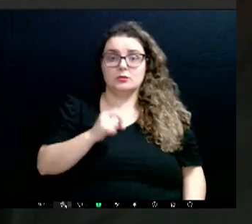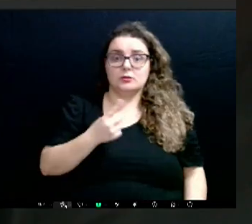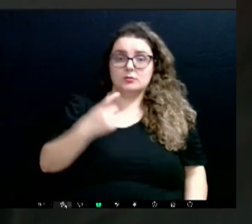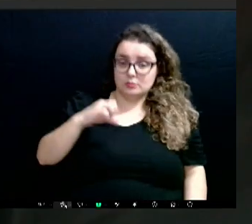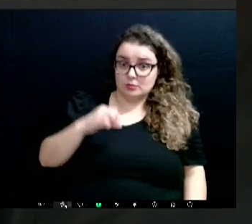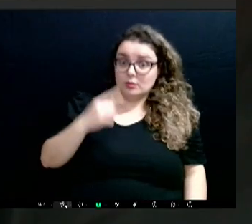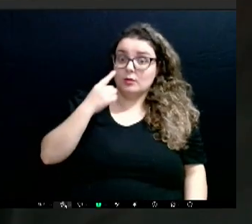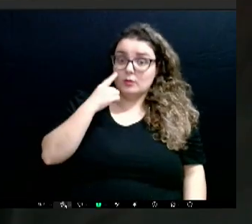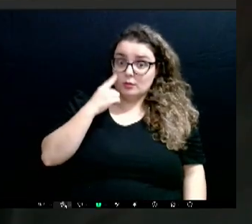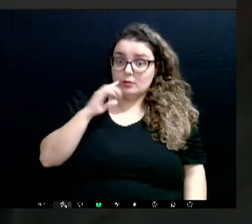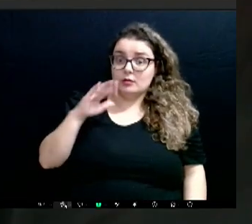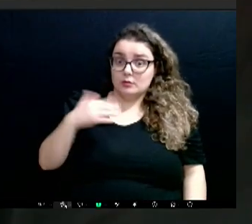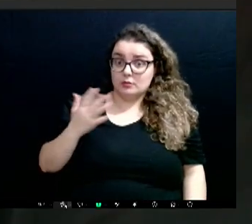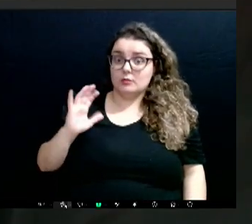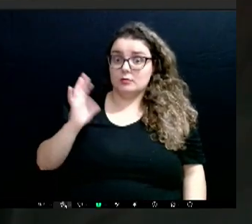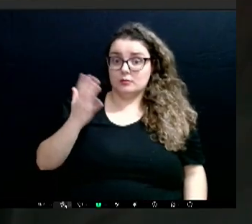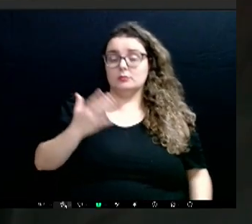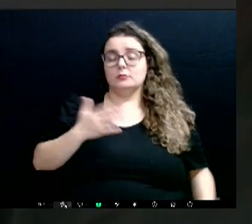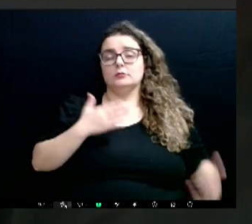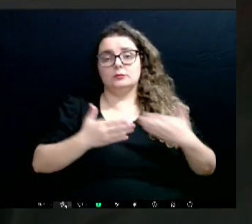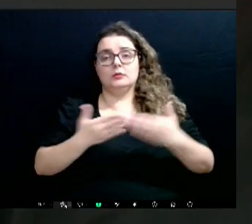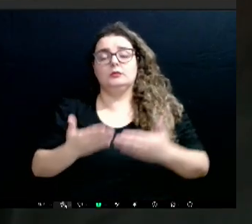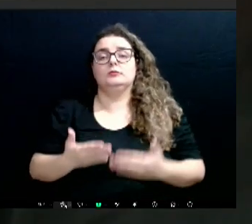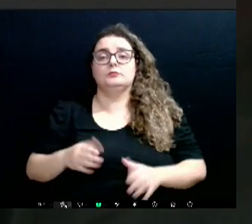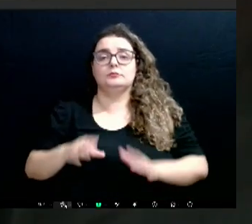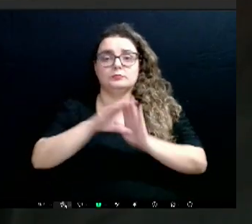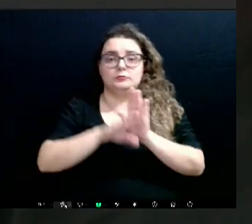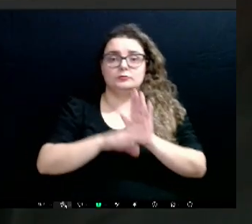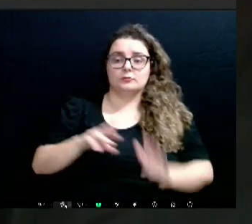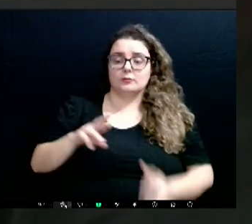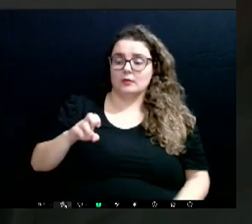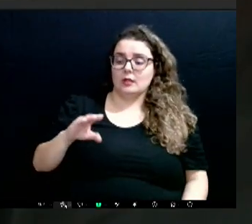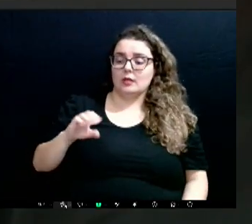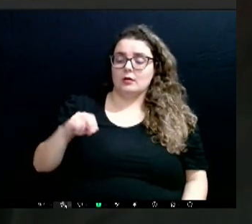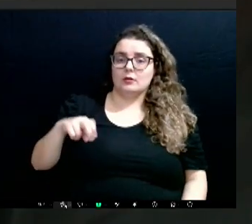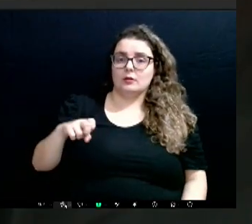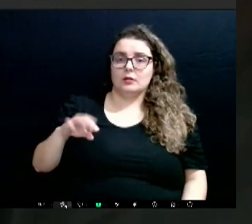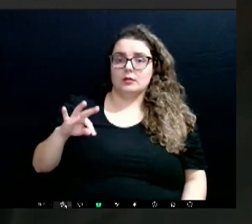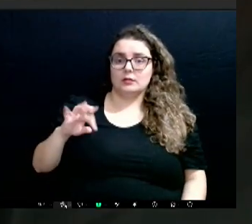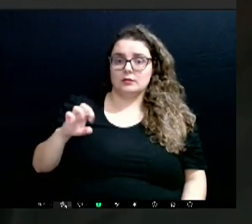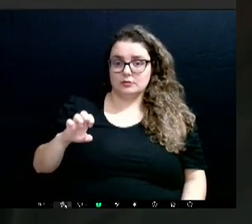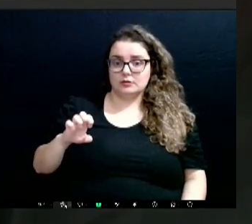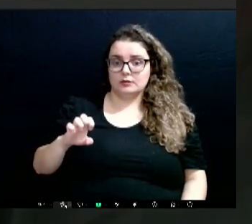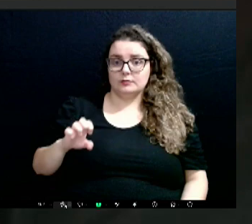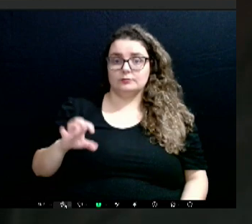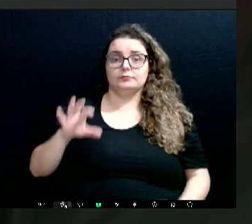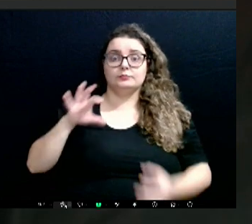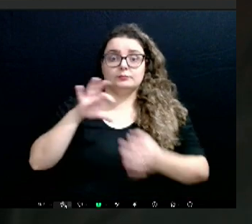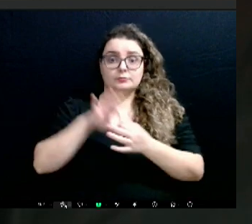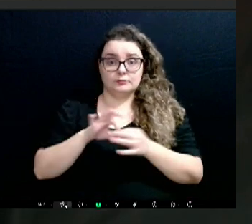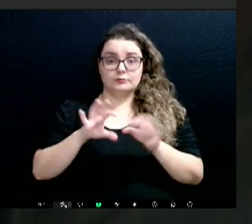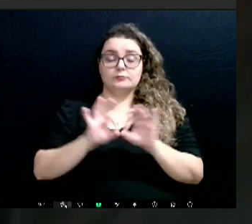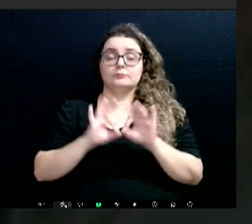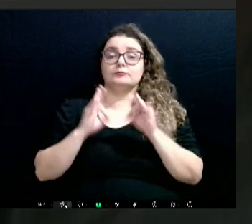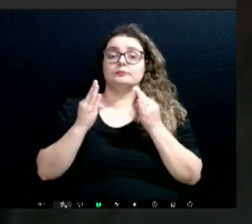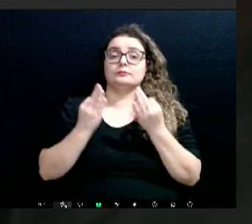quando isso acontece, né? O programa Reconnect, com o propósito de reconectar as famílias,